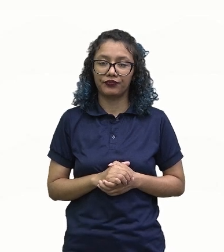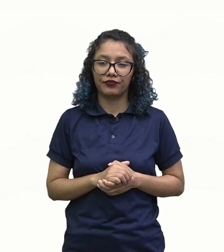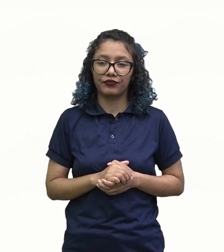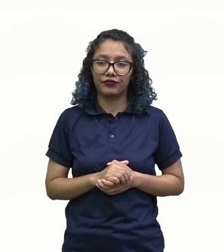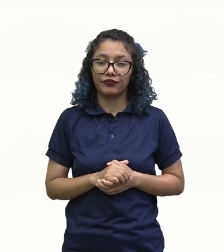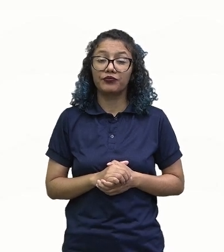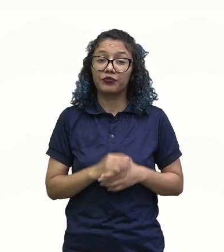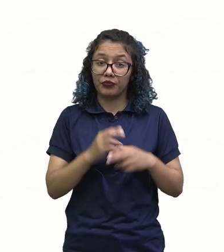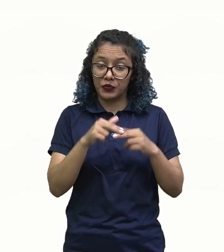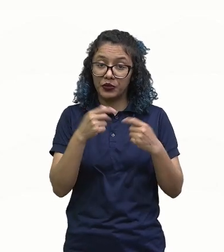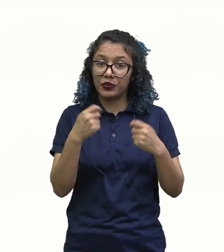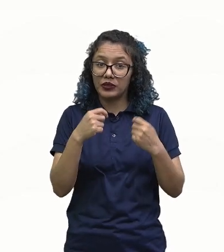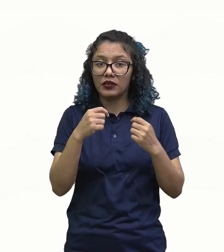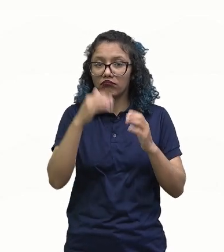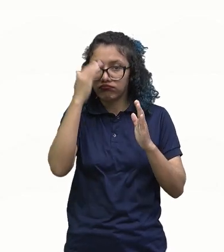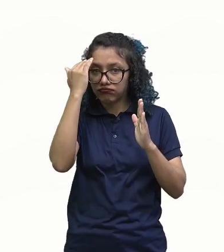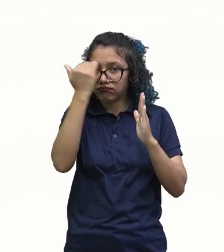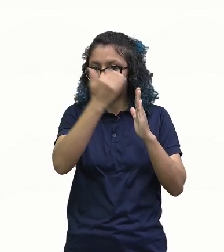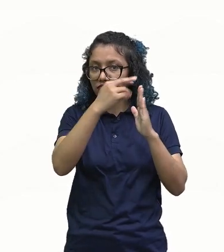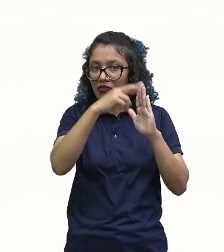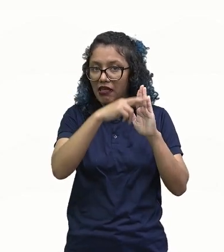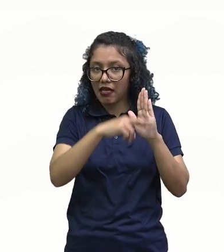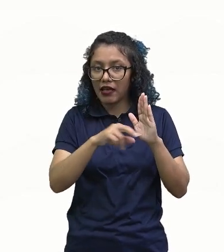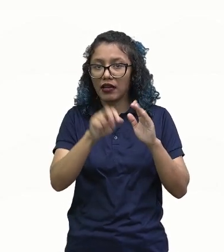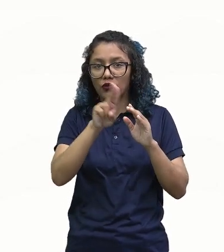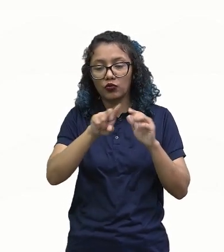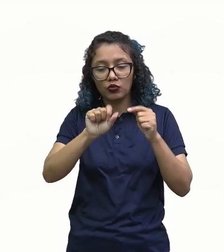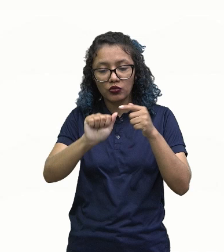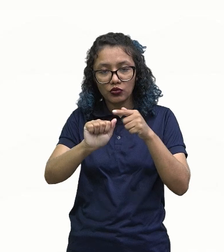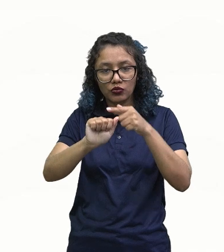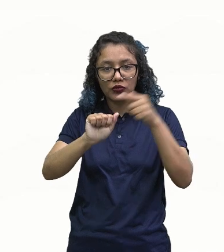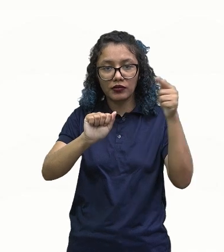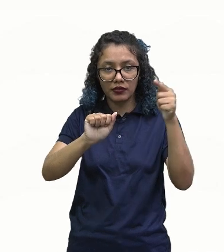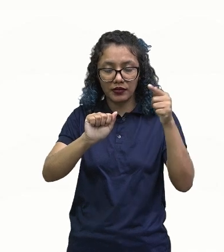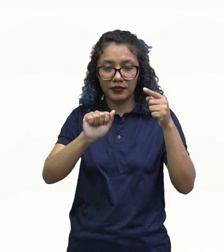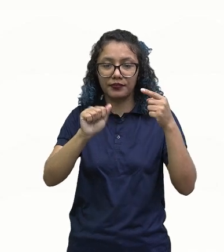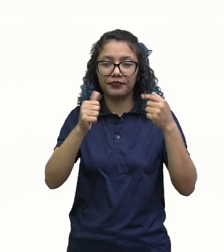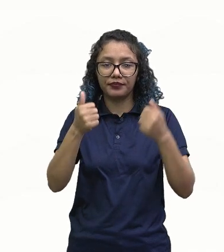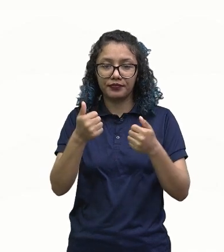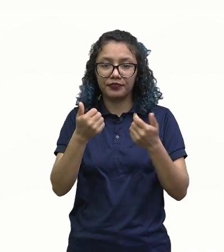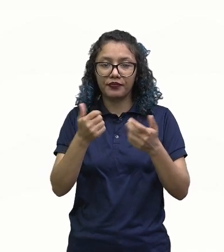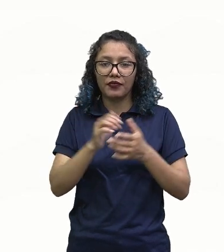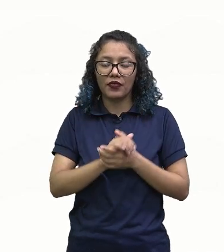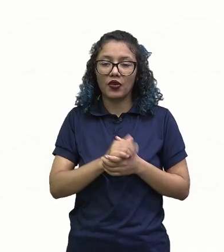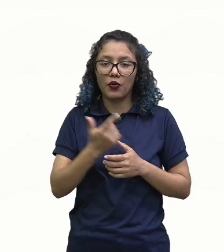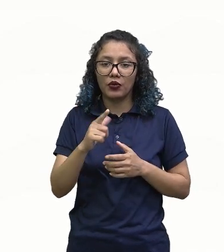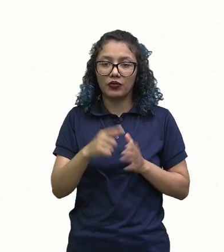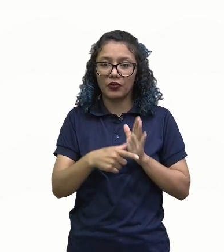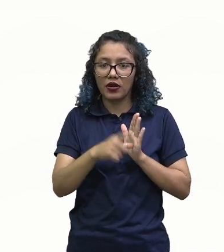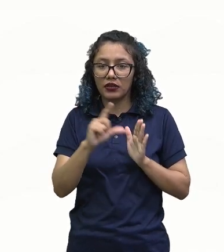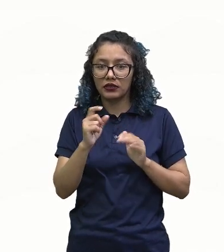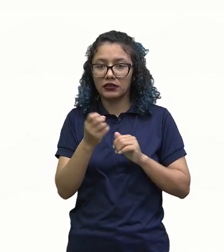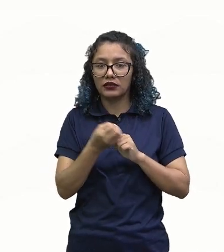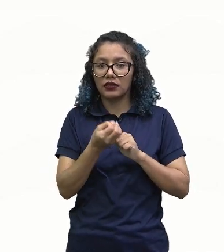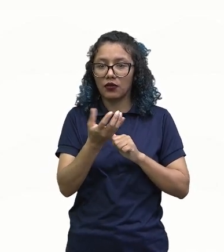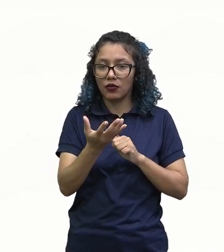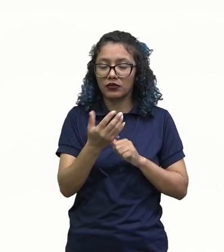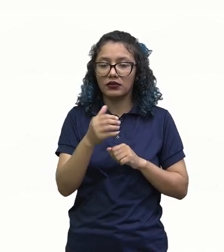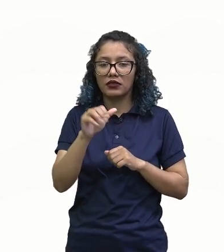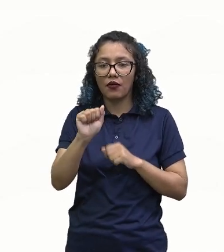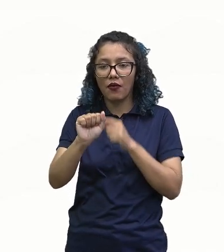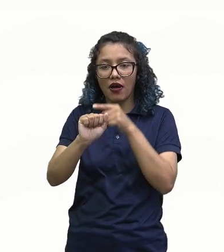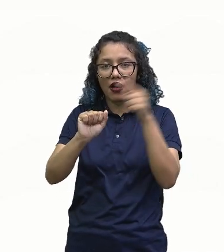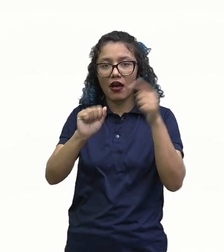obedecer o uso da crase. Antes da locução, a moda de, né? Quando